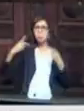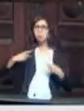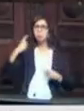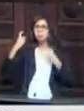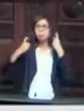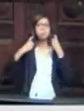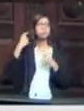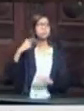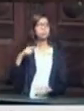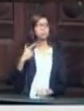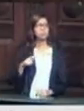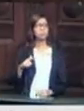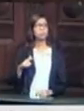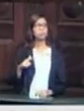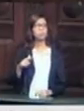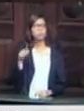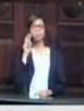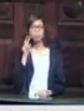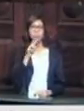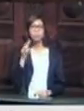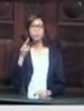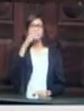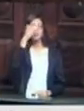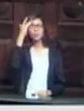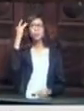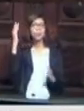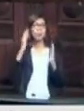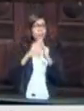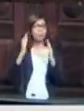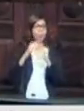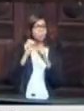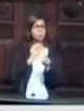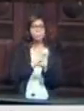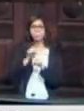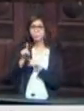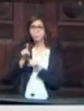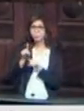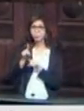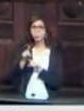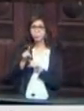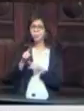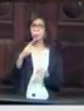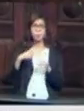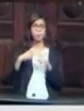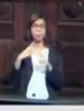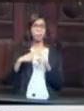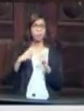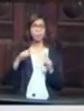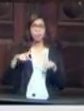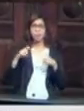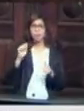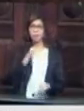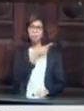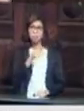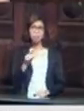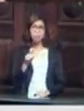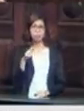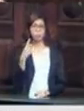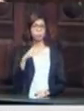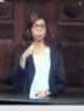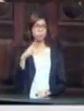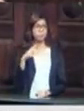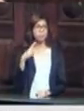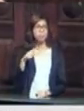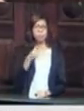as pessoas foram desalojadas de sua casa por uma ação e intervenção, inclusive do governo